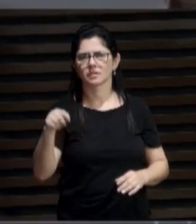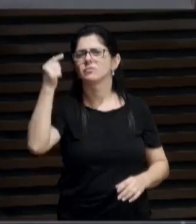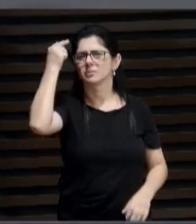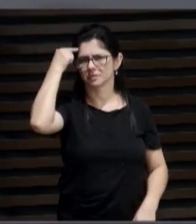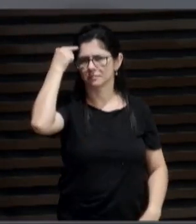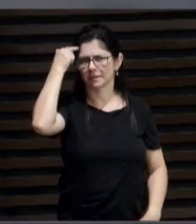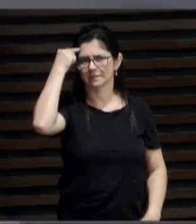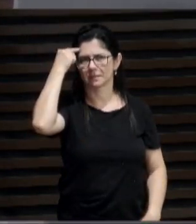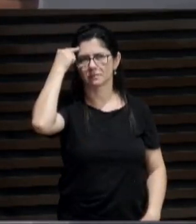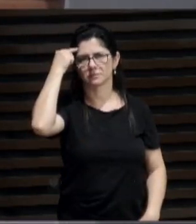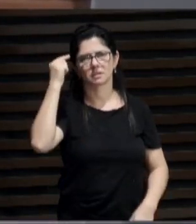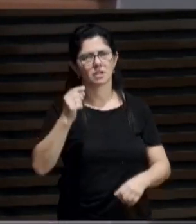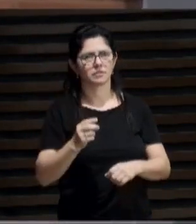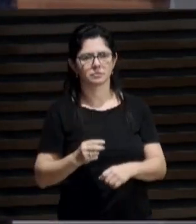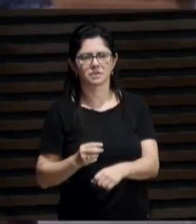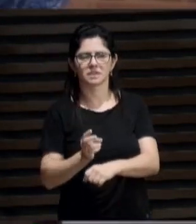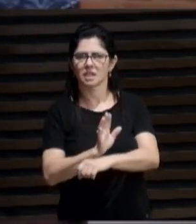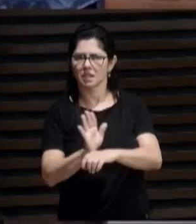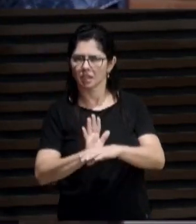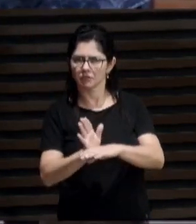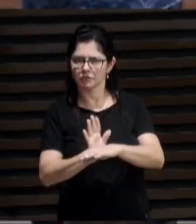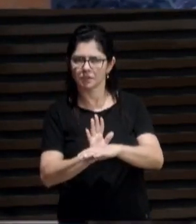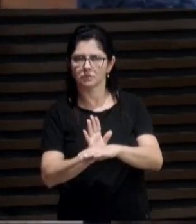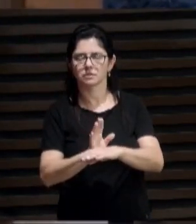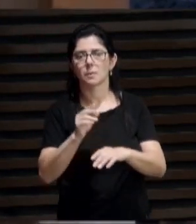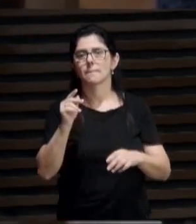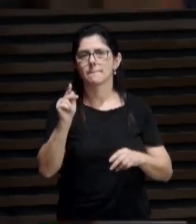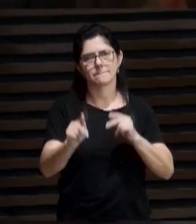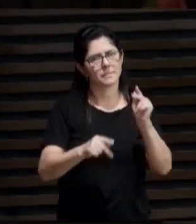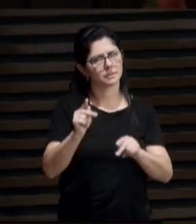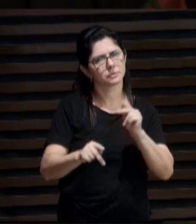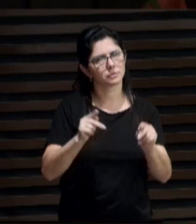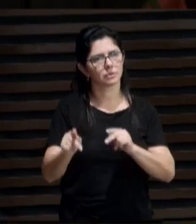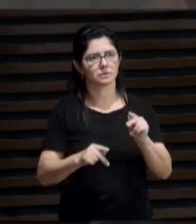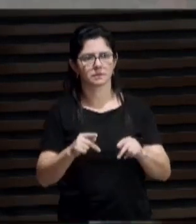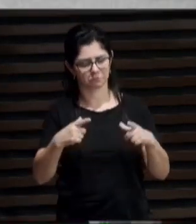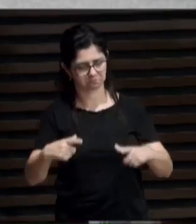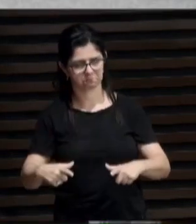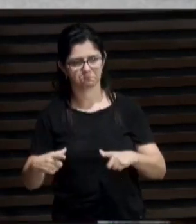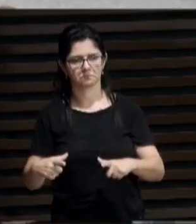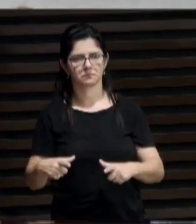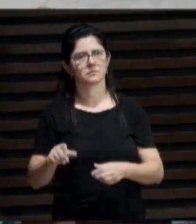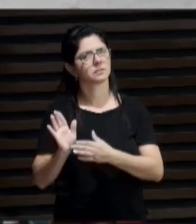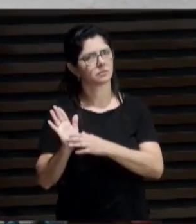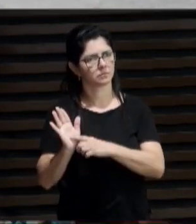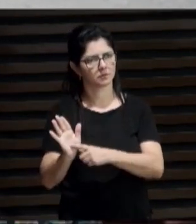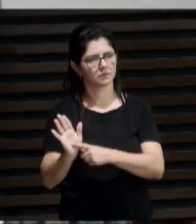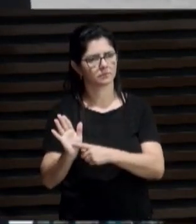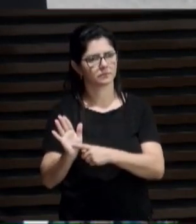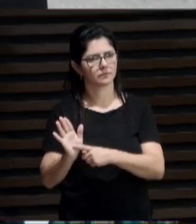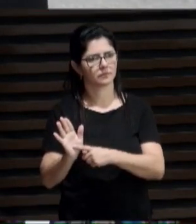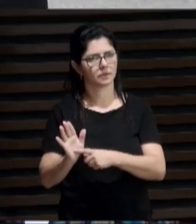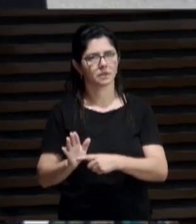em vídeos, que é o efeito de pessoas que estão num lugar, num contexto, e de repente muda